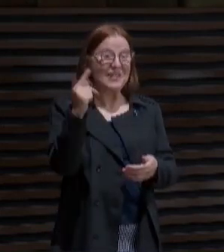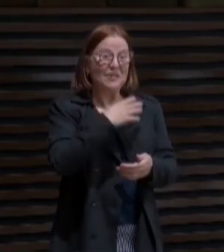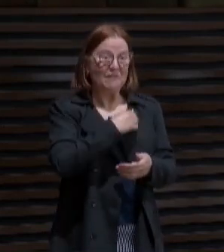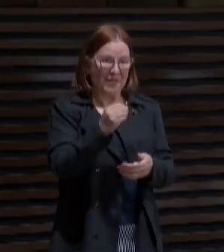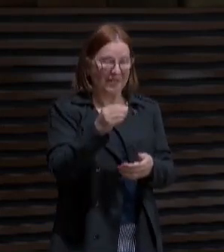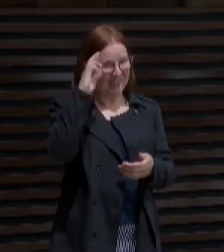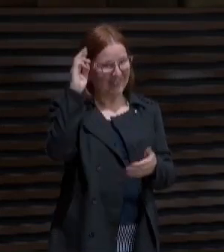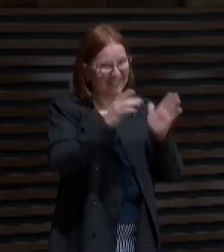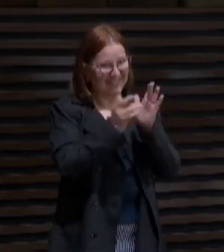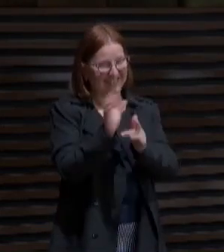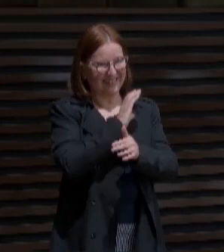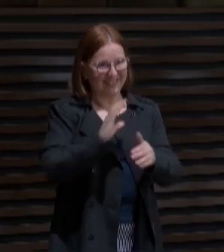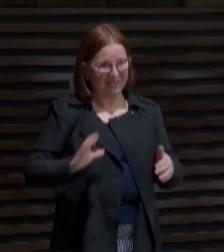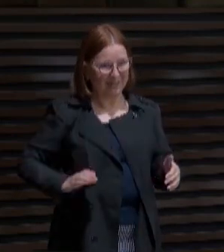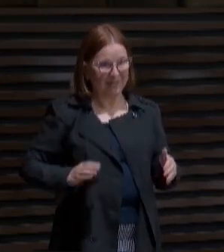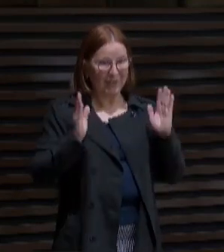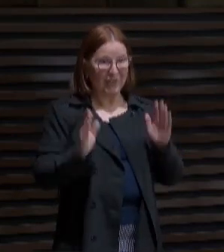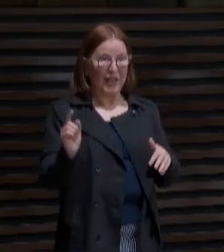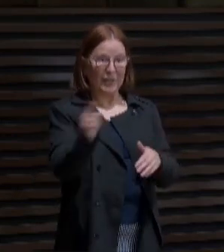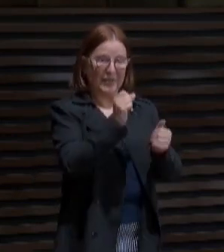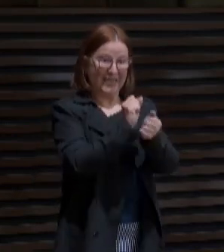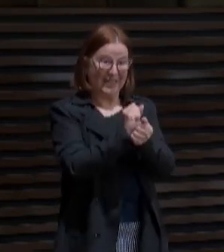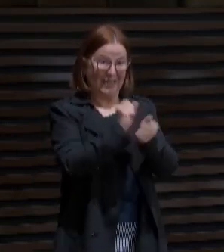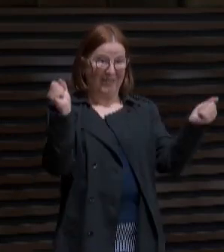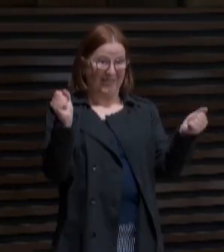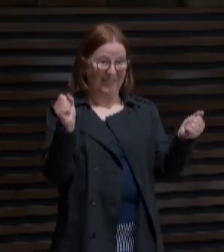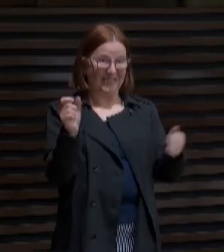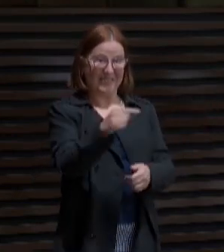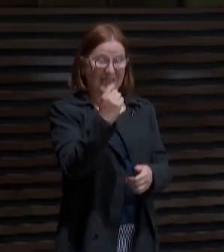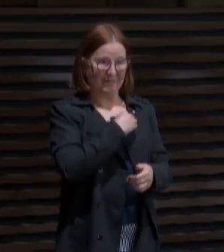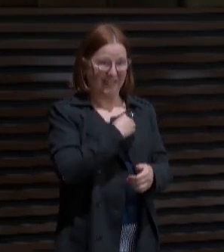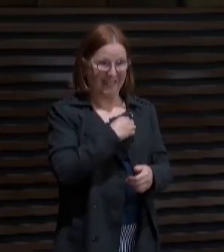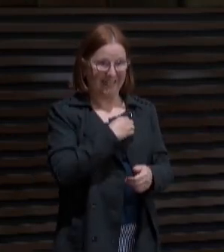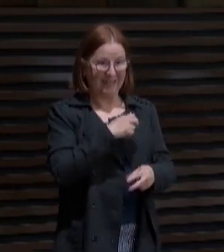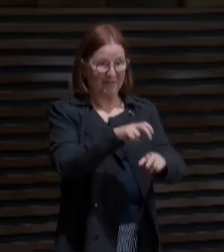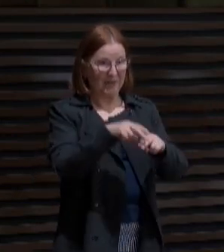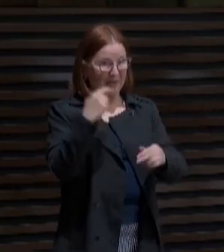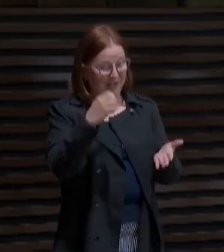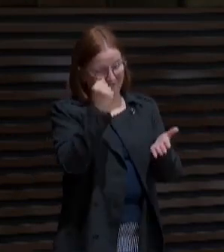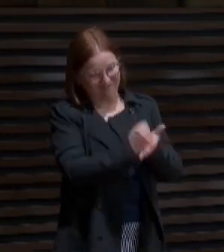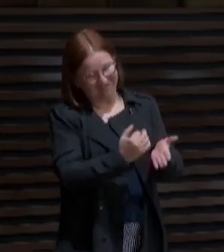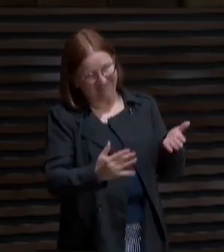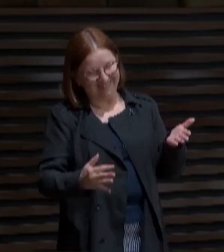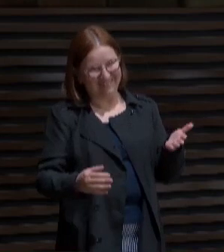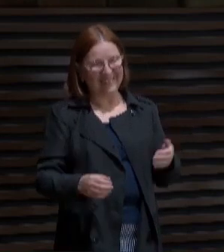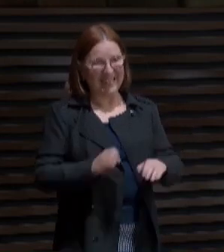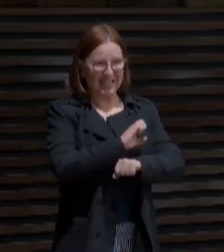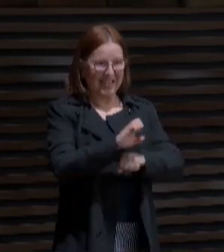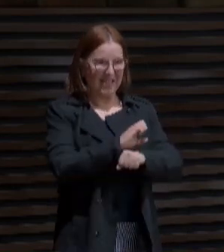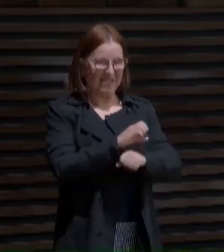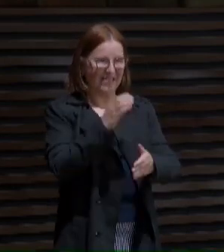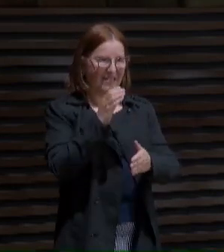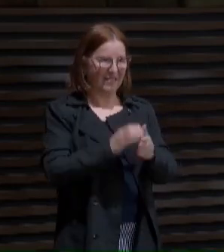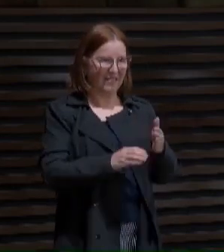pelo seu sangue derramado. Efésios capítulo 1, versículo 7, eu gostaria que alguém